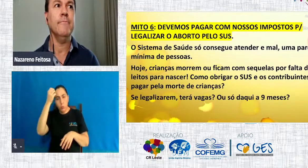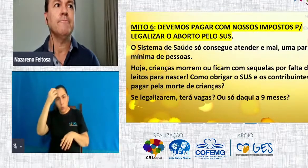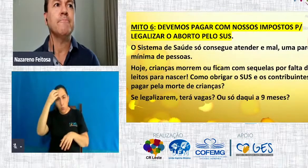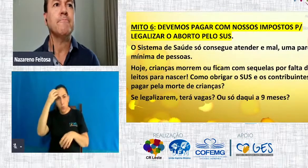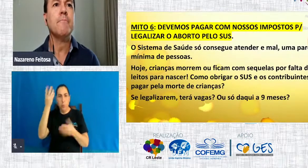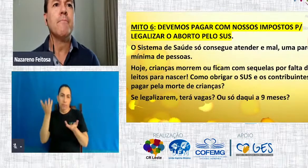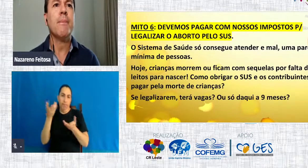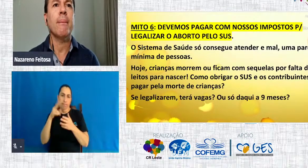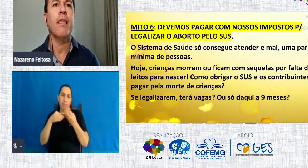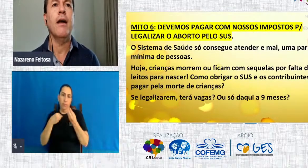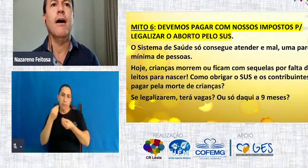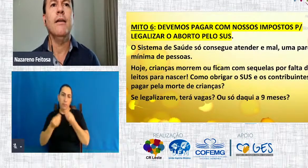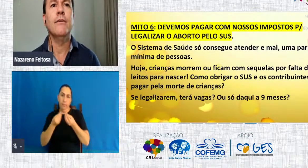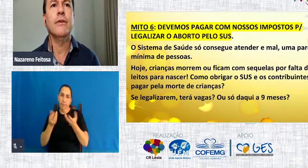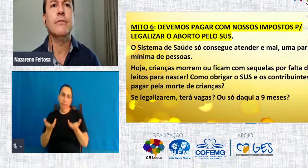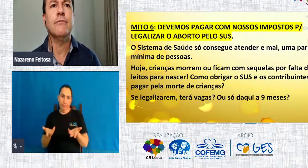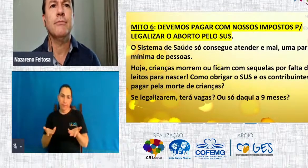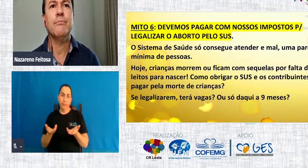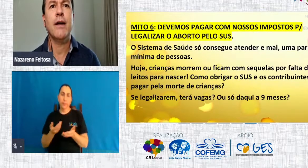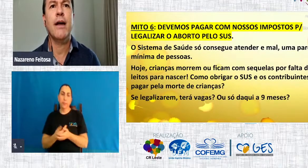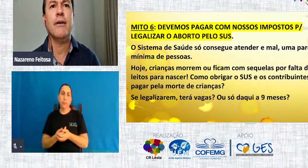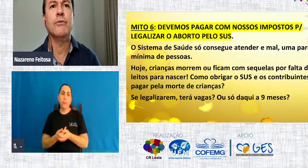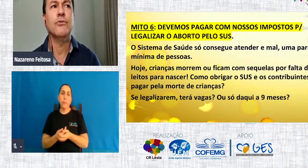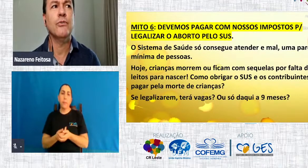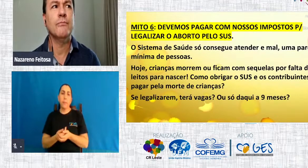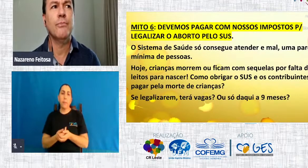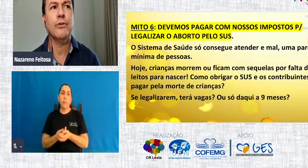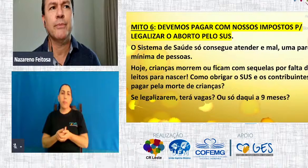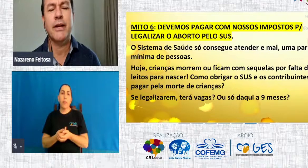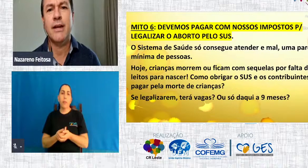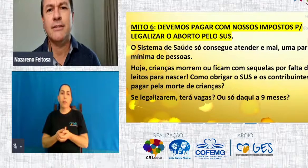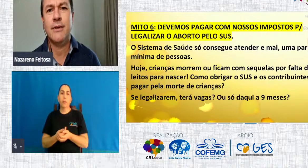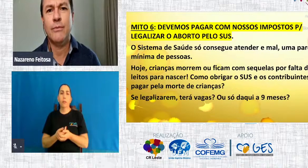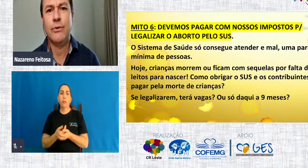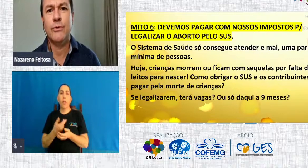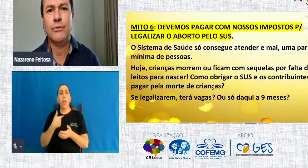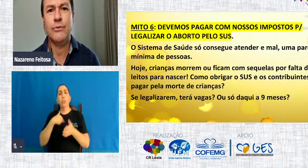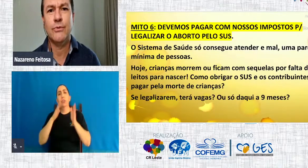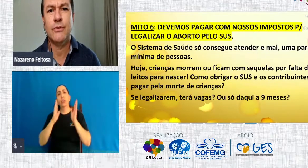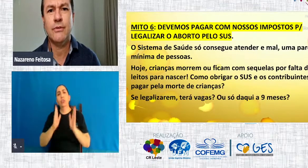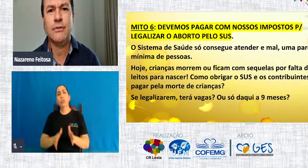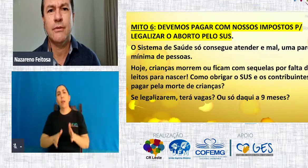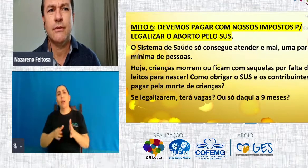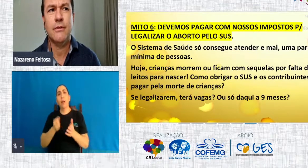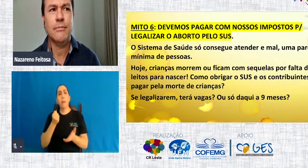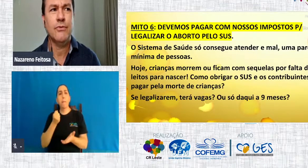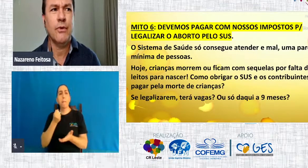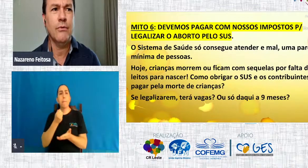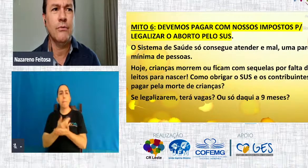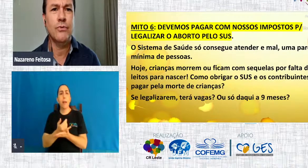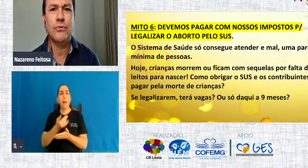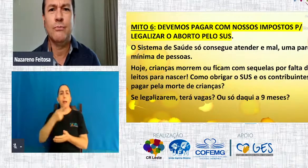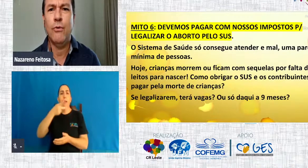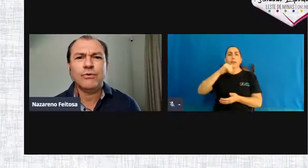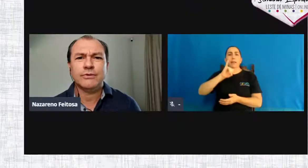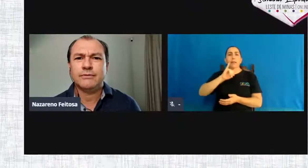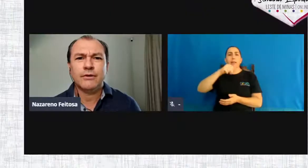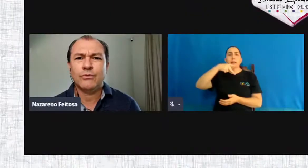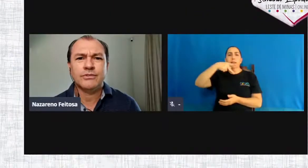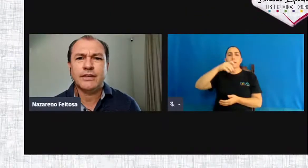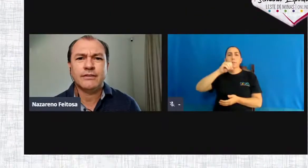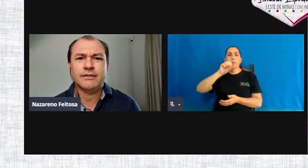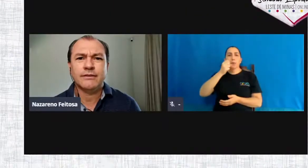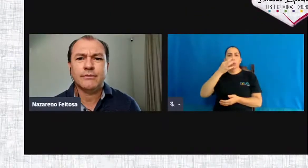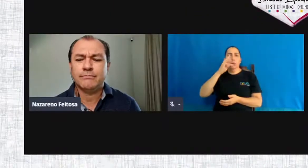correta, não é? Ah, não, nós já temos pragar com os nossos impostos para legalizar o aborto no SUS. Pessoal, o SUS mal